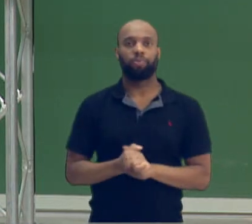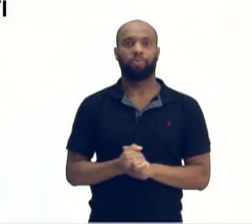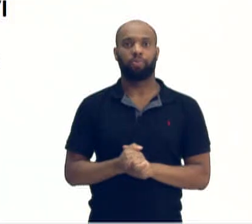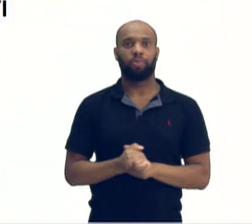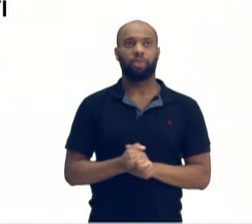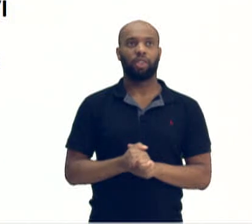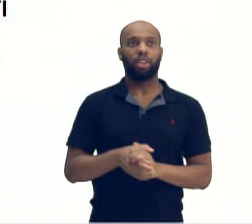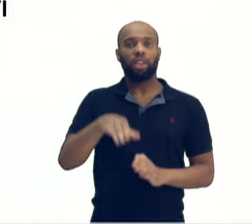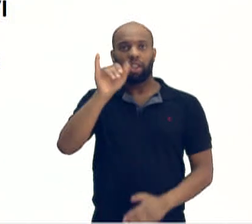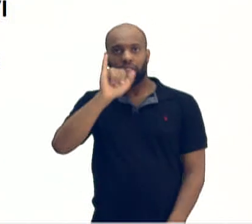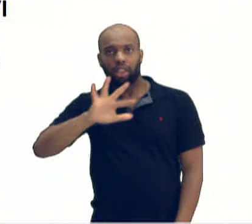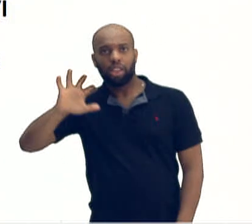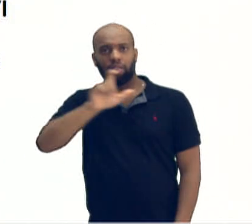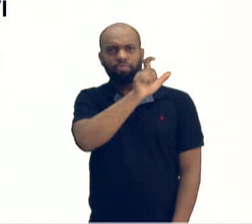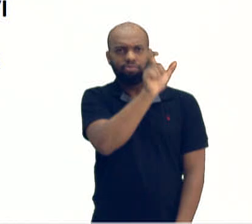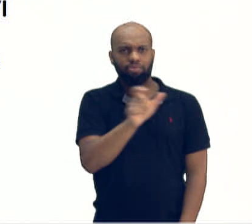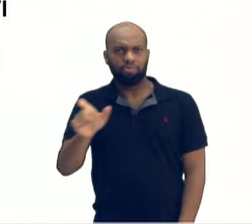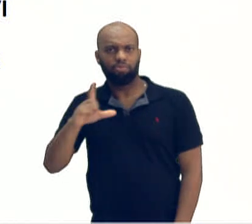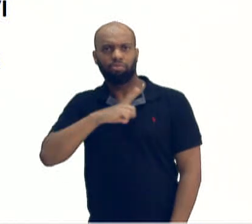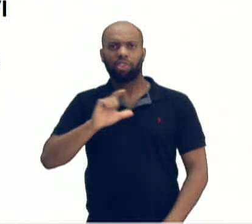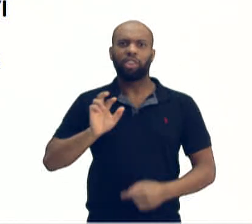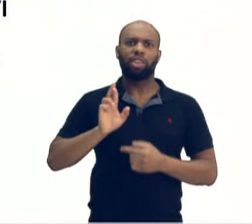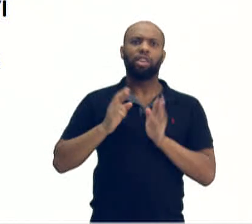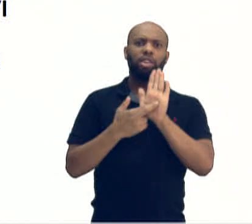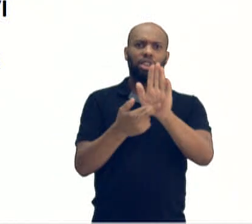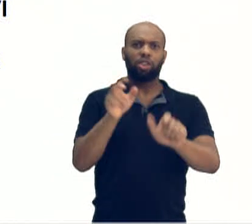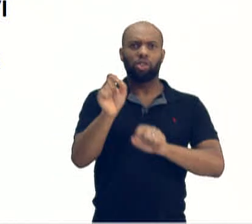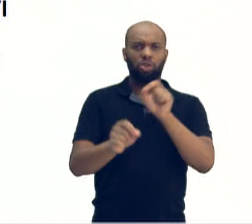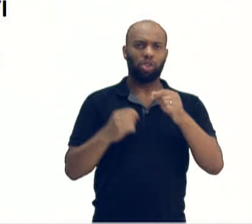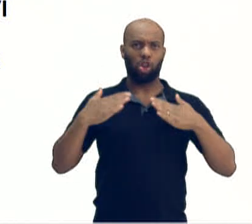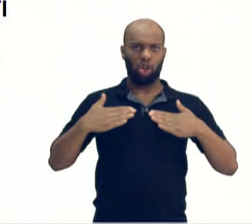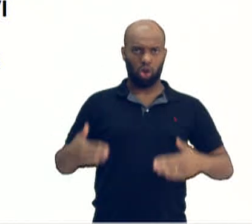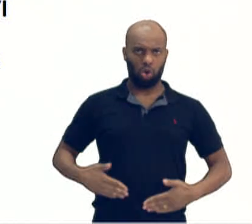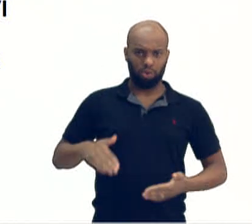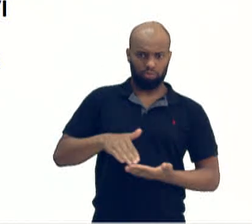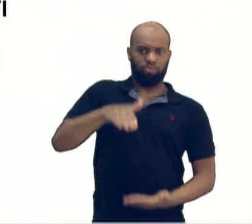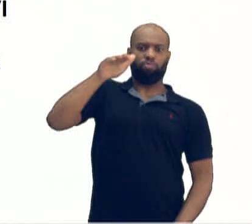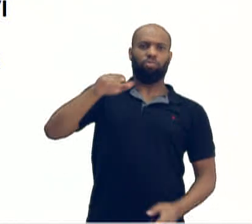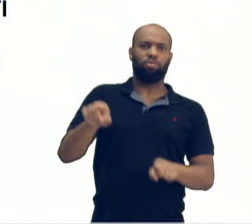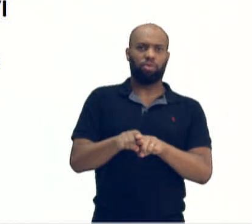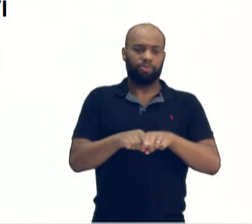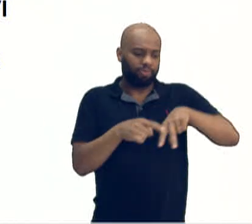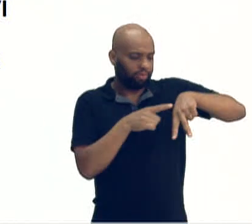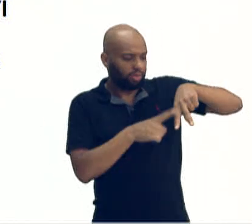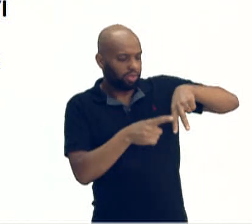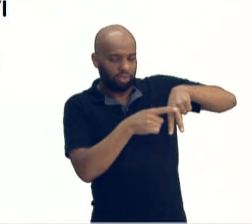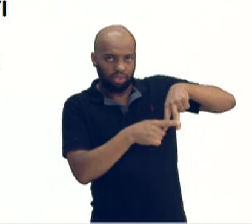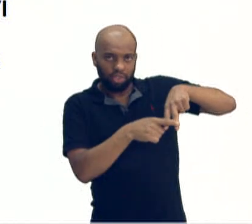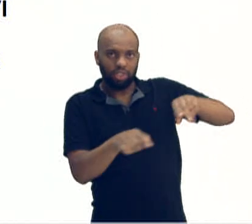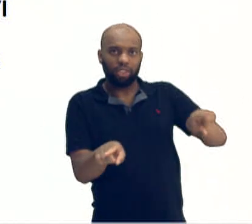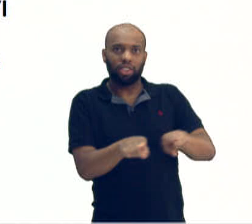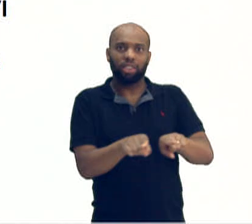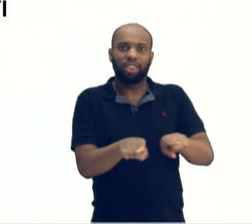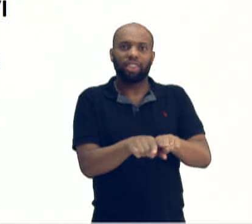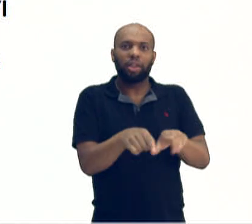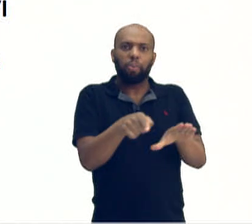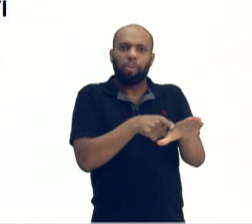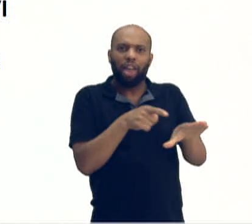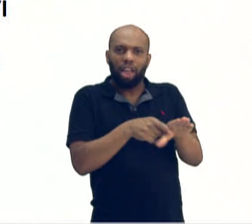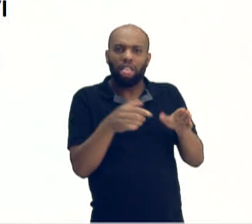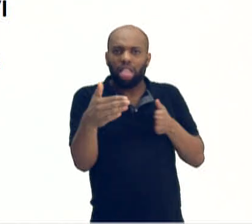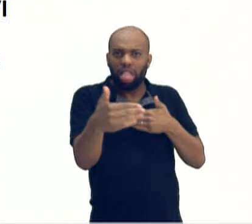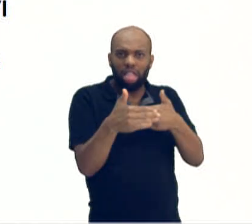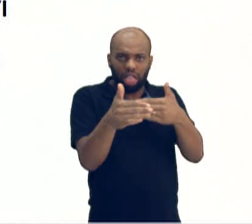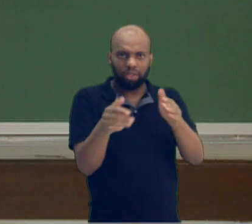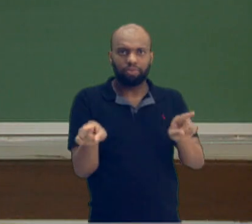As figuras humanas eram representadas com corpos alongados, cabeças e pés pequenos, e com grandes olhos, né?